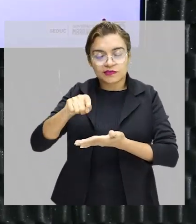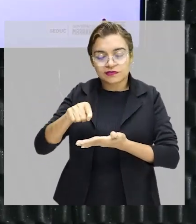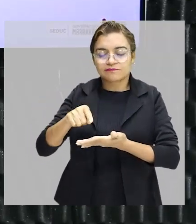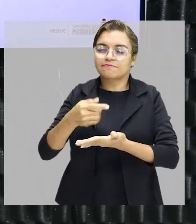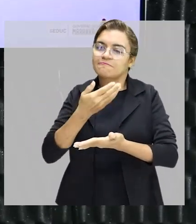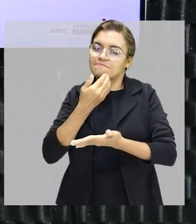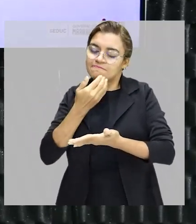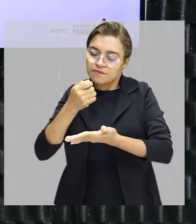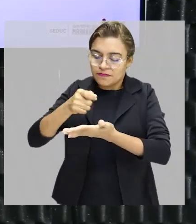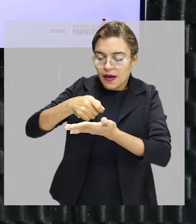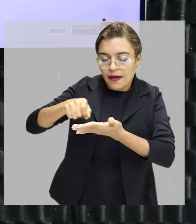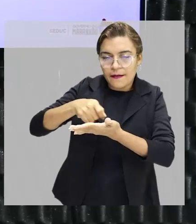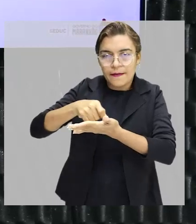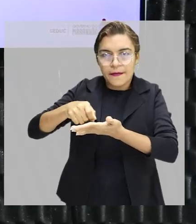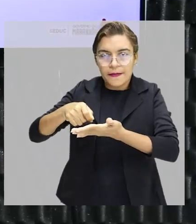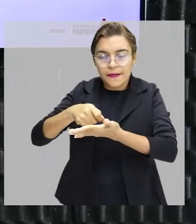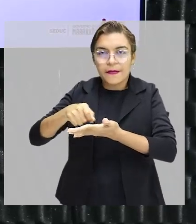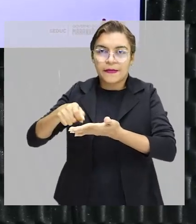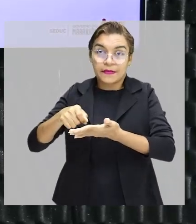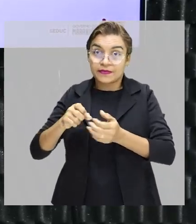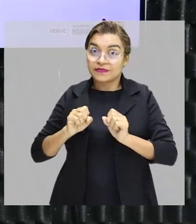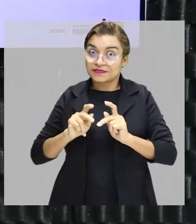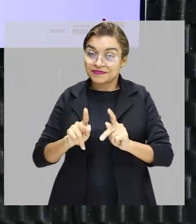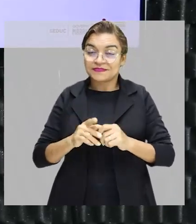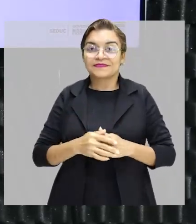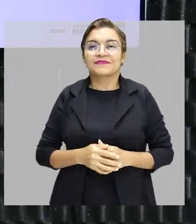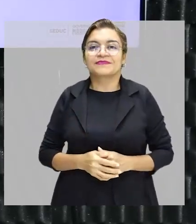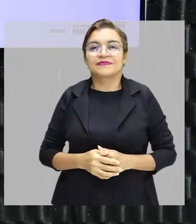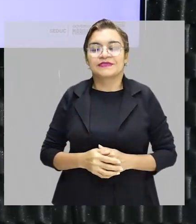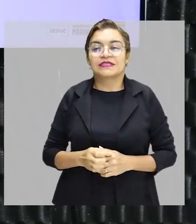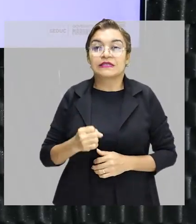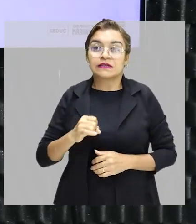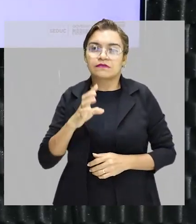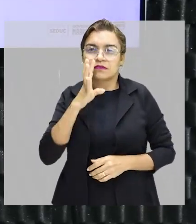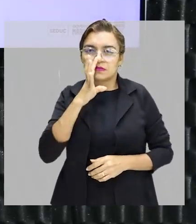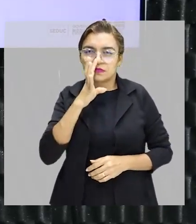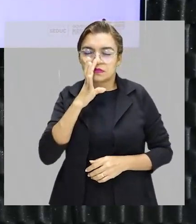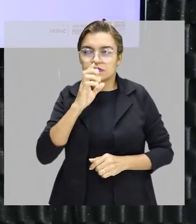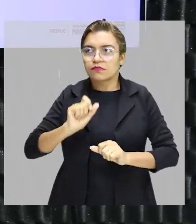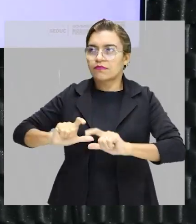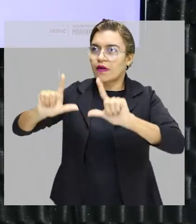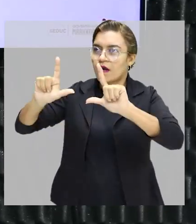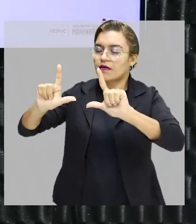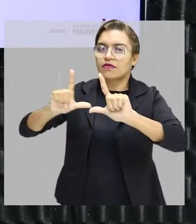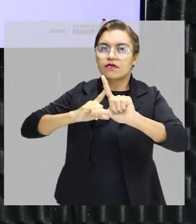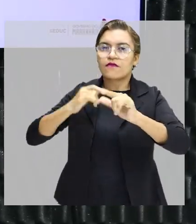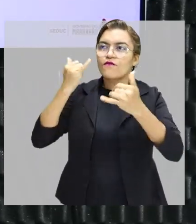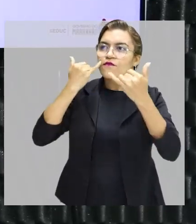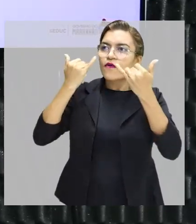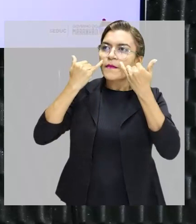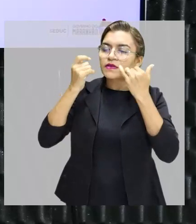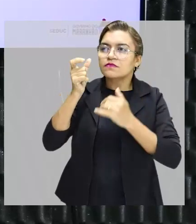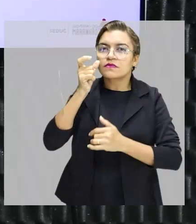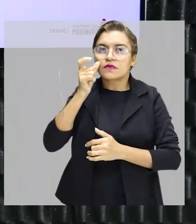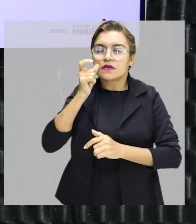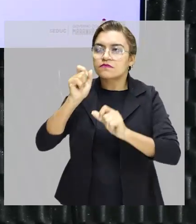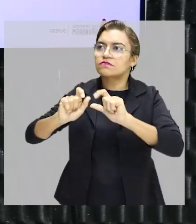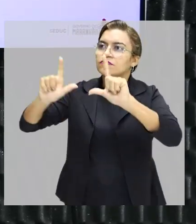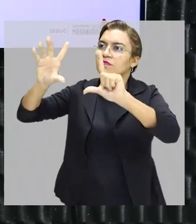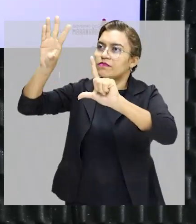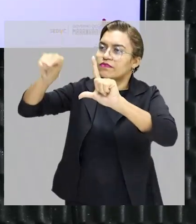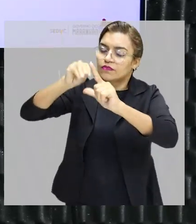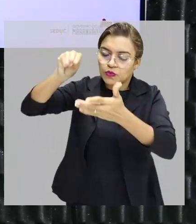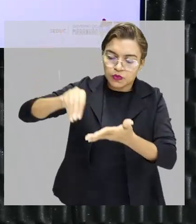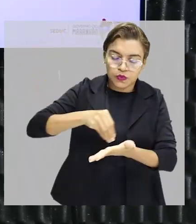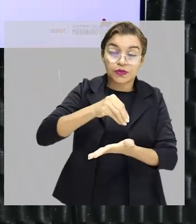as devidas anotações ao longo do vídeo. Então, você está assistindo, aquelas informações que você achar interessante, você vai passar para o